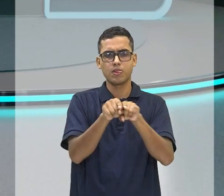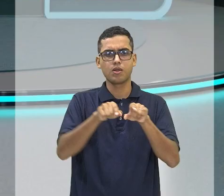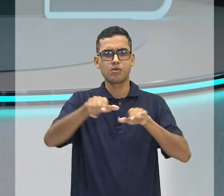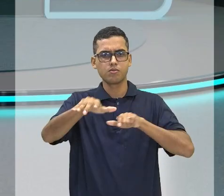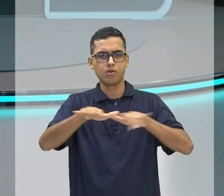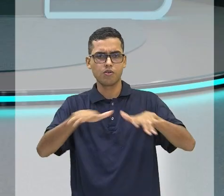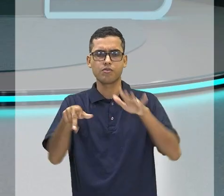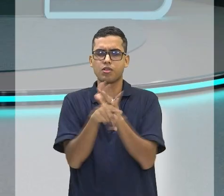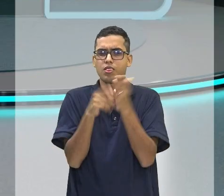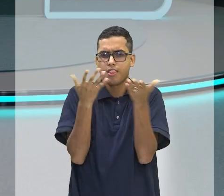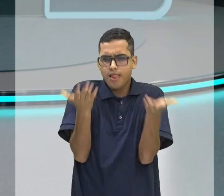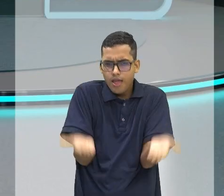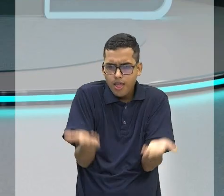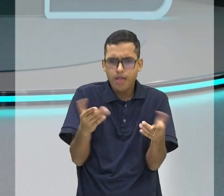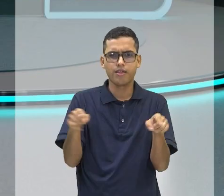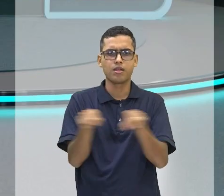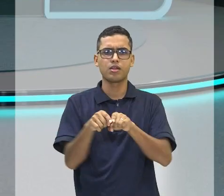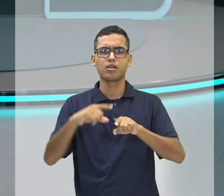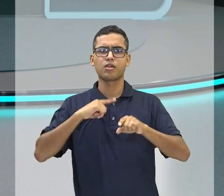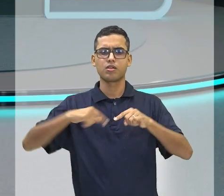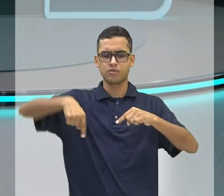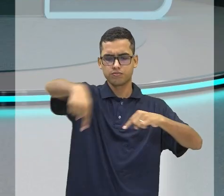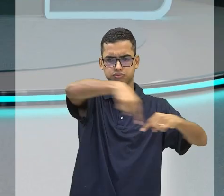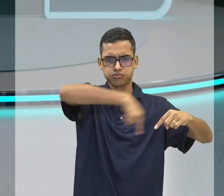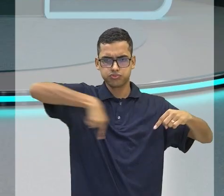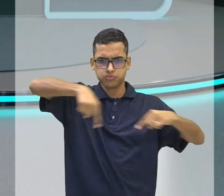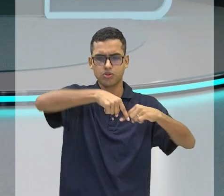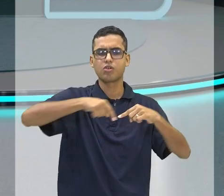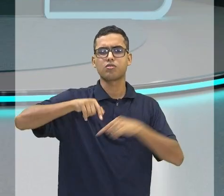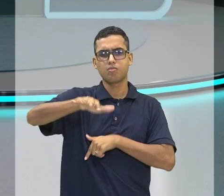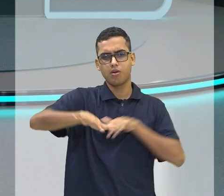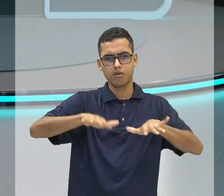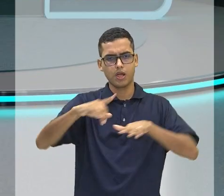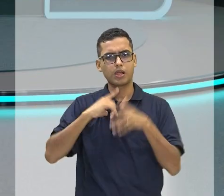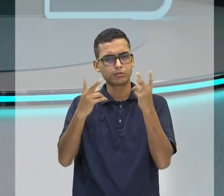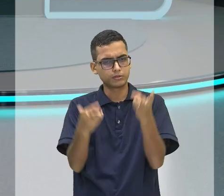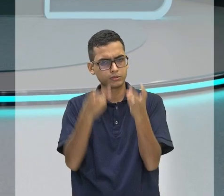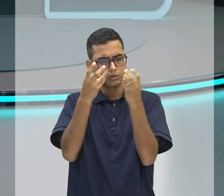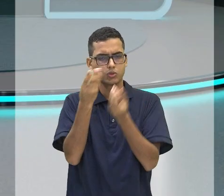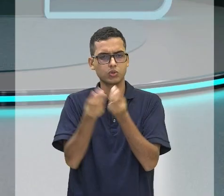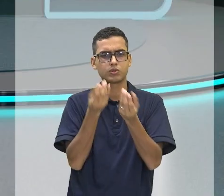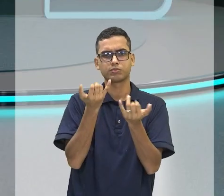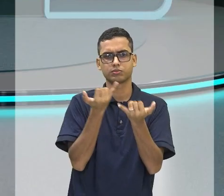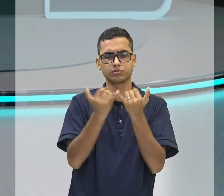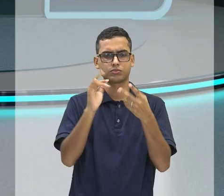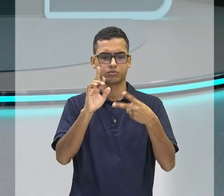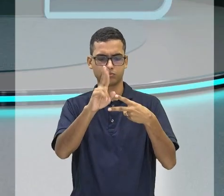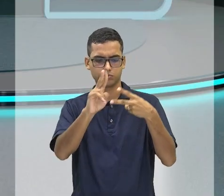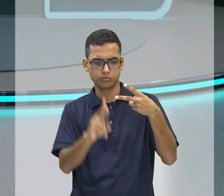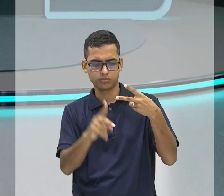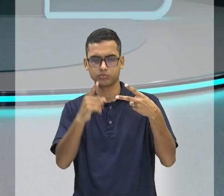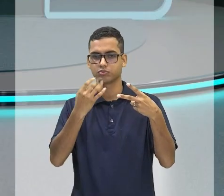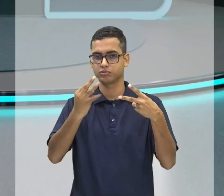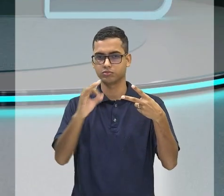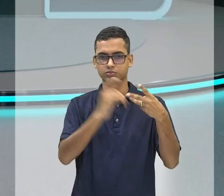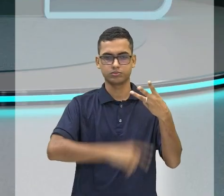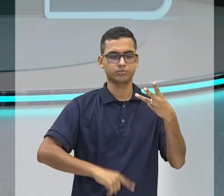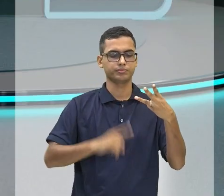movimentos suaves, né, circulares. Tá? Então, já dá para a gente perceber uma diferença entre esses dois primeiros